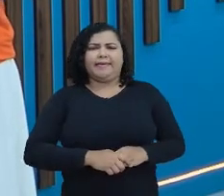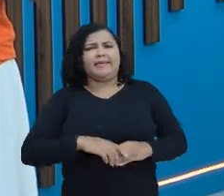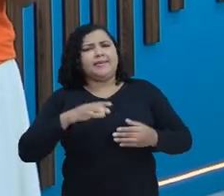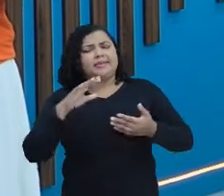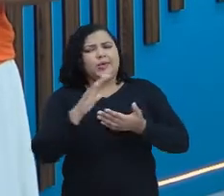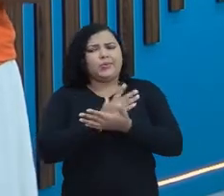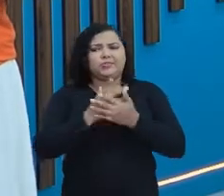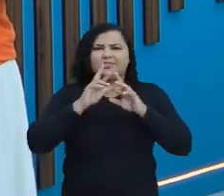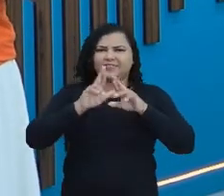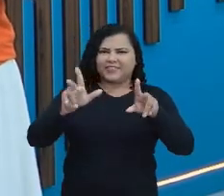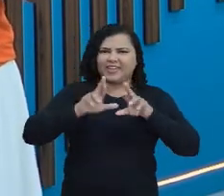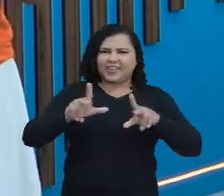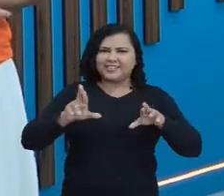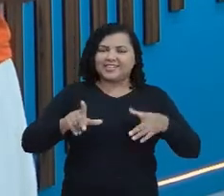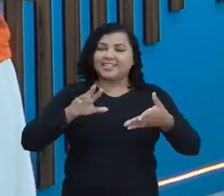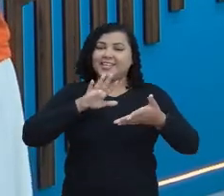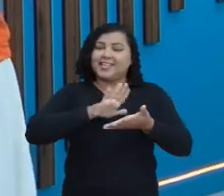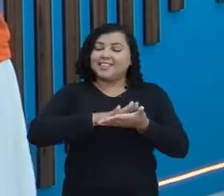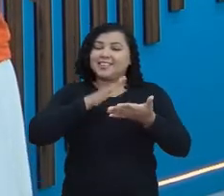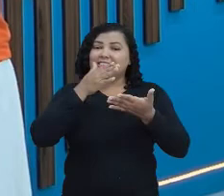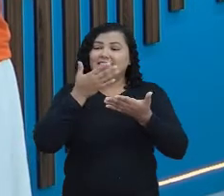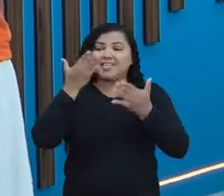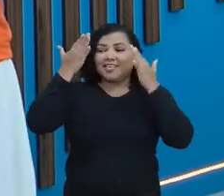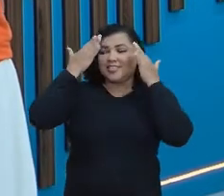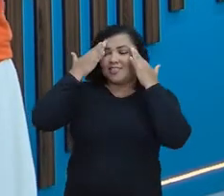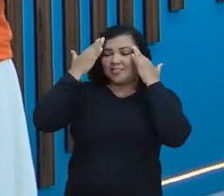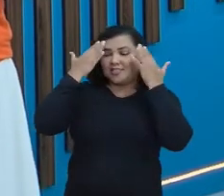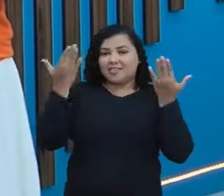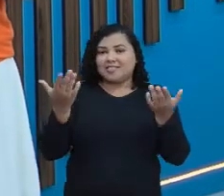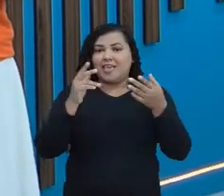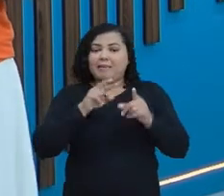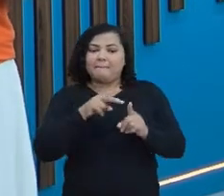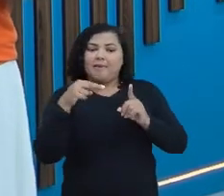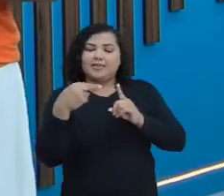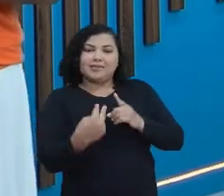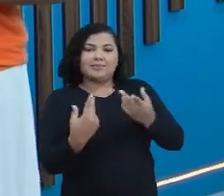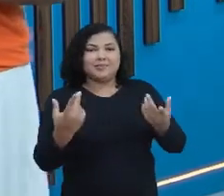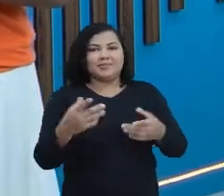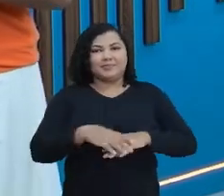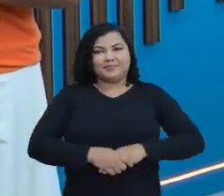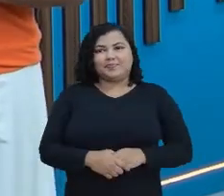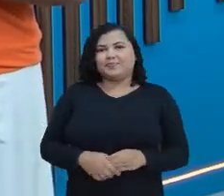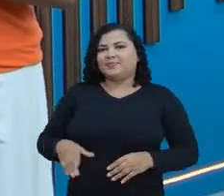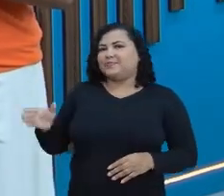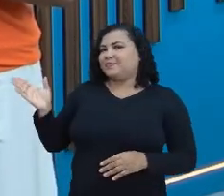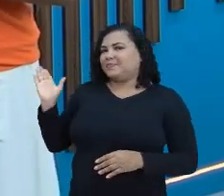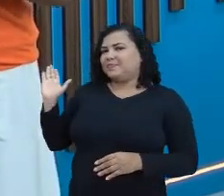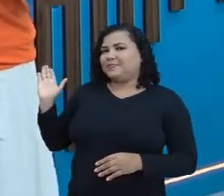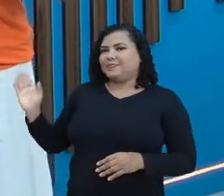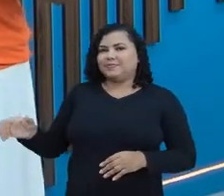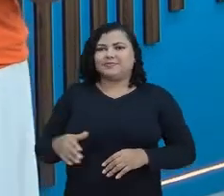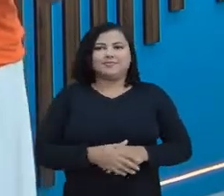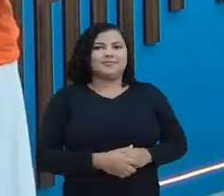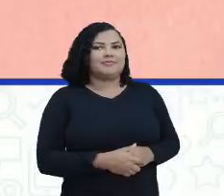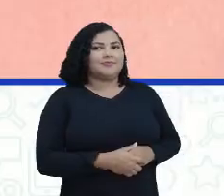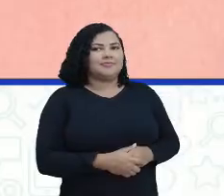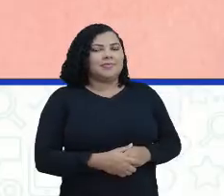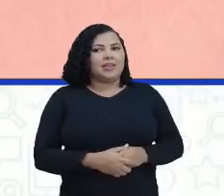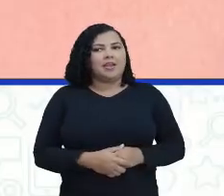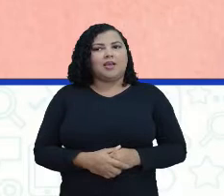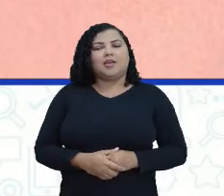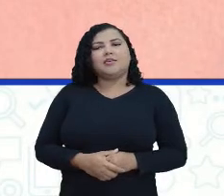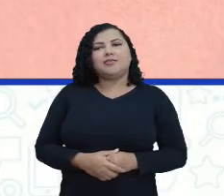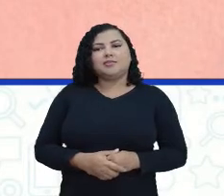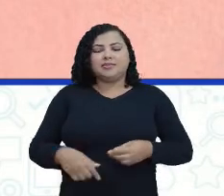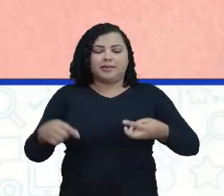uma diferença tão grande de interpretação, porque não foram emojis criados no nosso contexto. E esse aqui, valeu, rock and roll ou